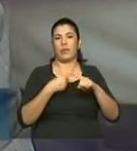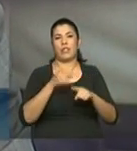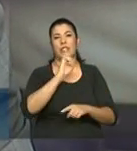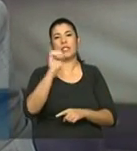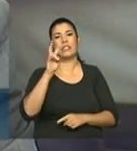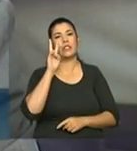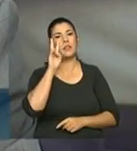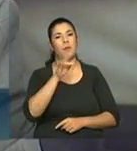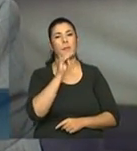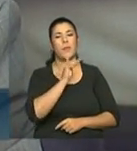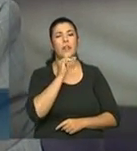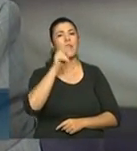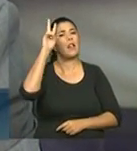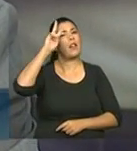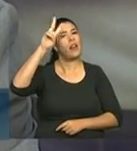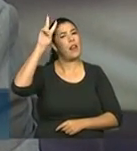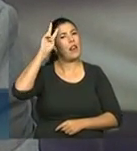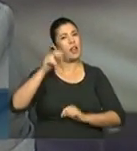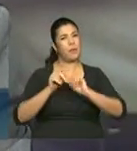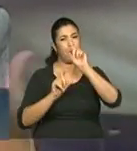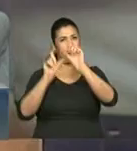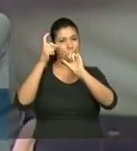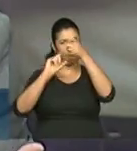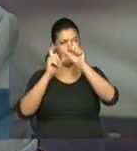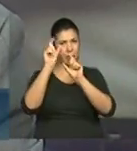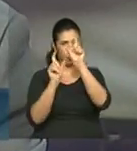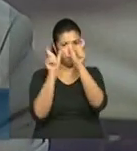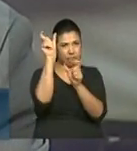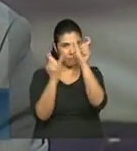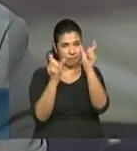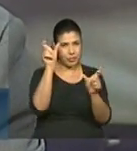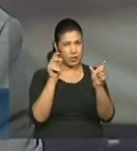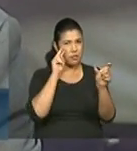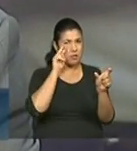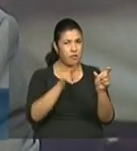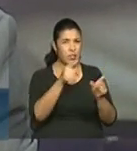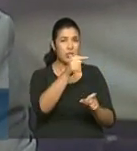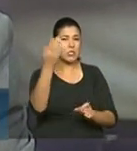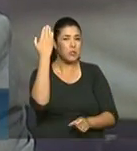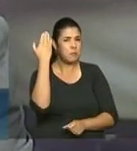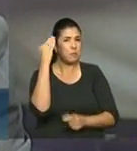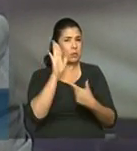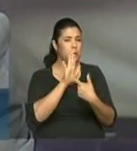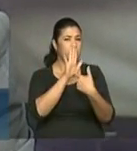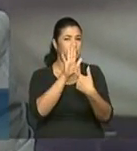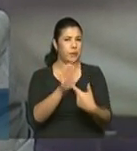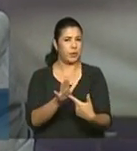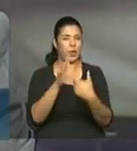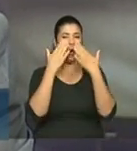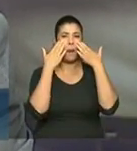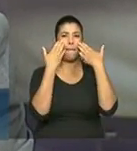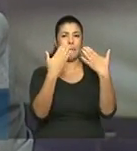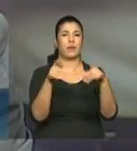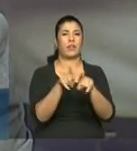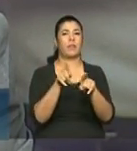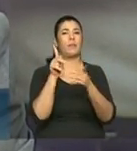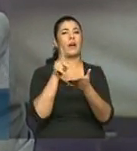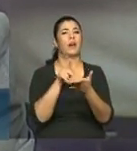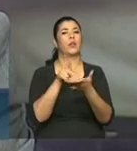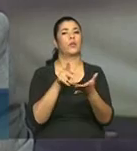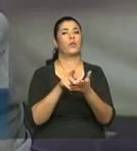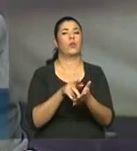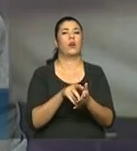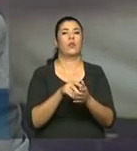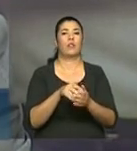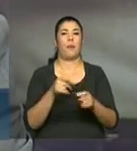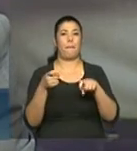colocar, se vocês lembram daquele cartograma que nós apresentamos, quem de vocês estava aqui na semana passada, quando nós apresentamos a atual distribuição do Mais